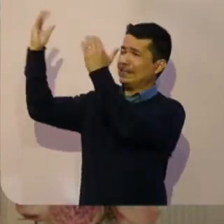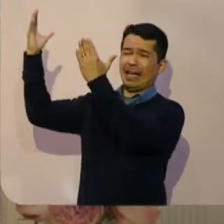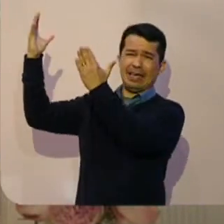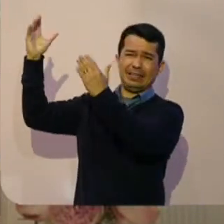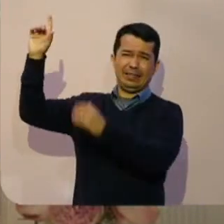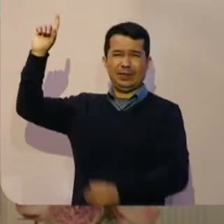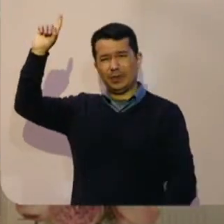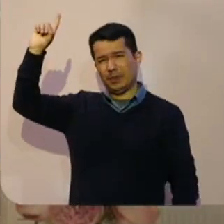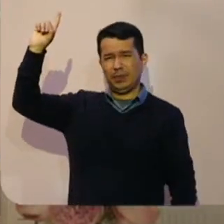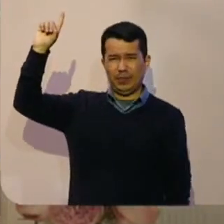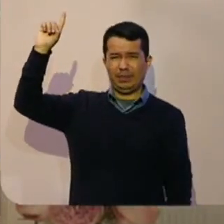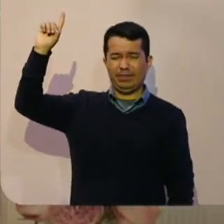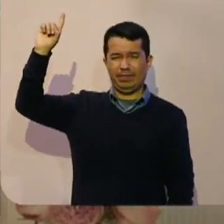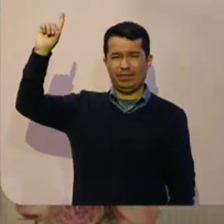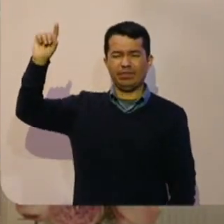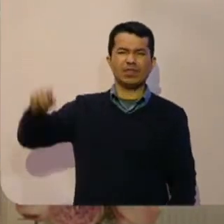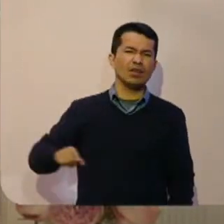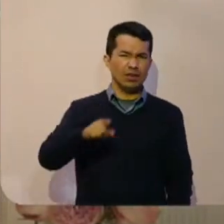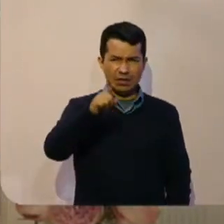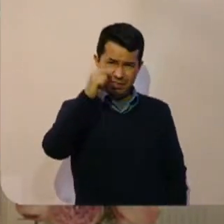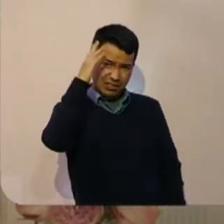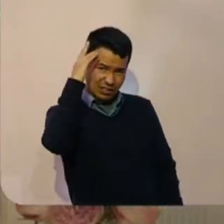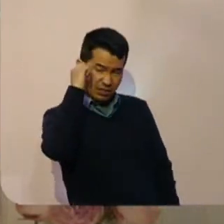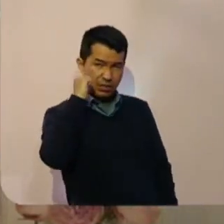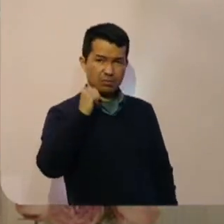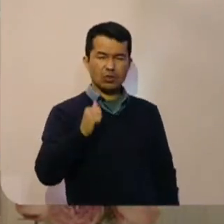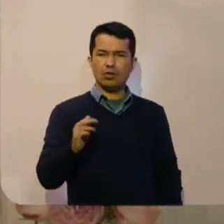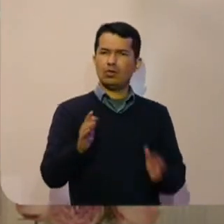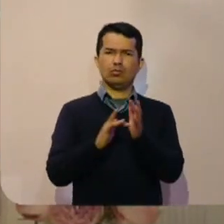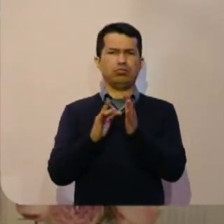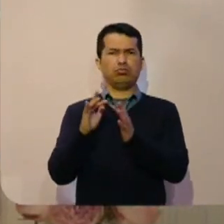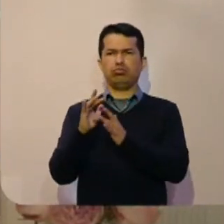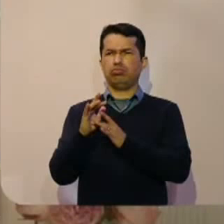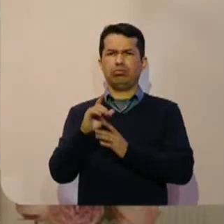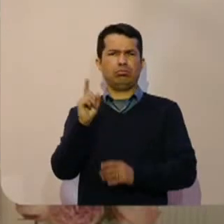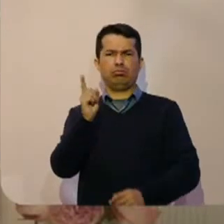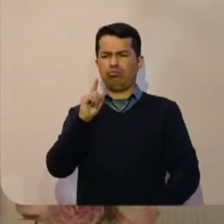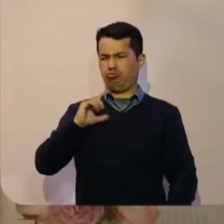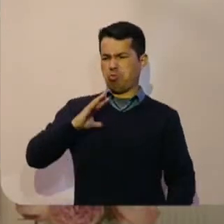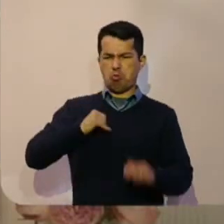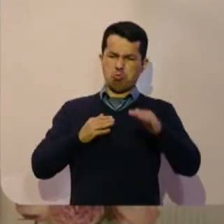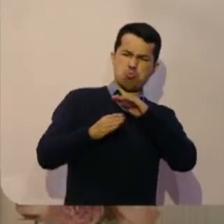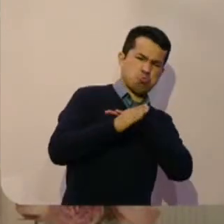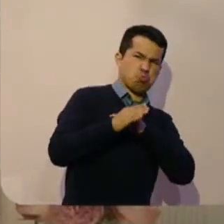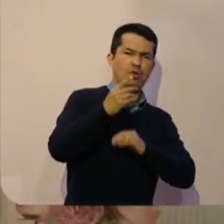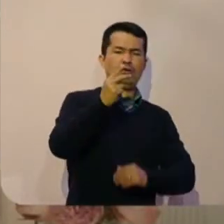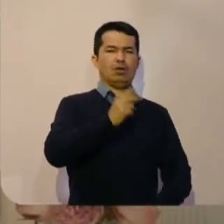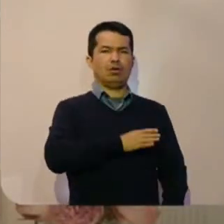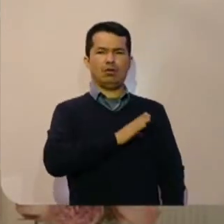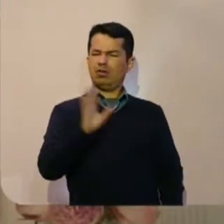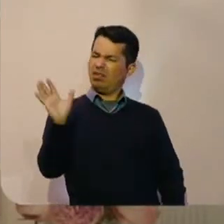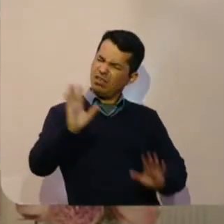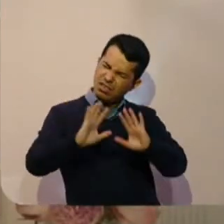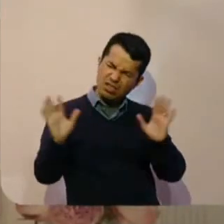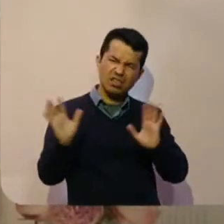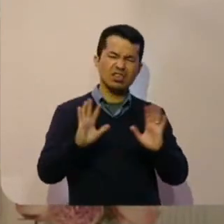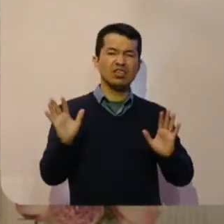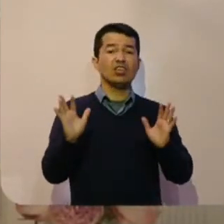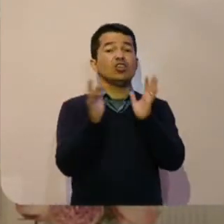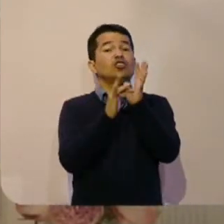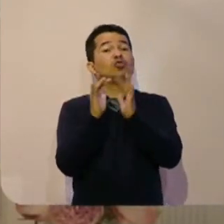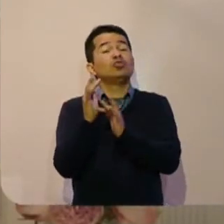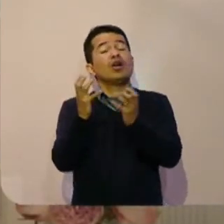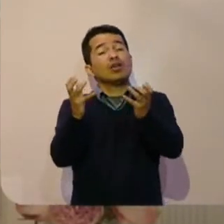mãos do Senhor Jesus. Ele não vai invadir a sua casa, ele quer ouvir você convidando ele